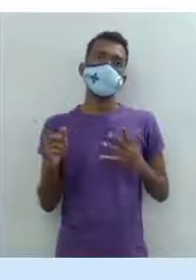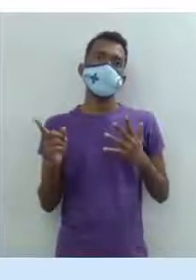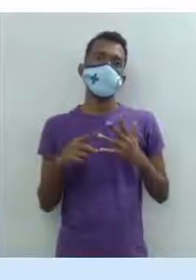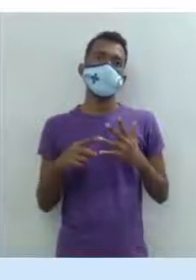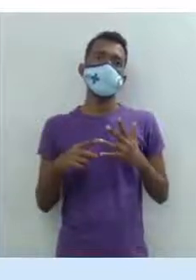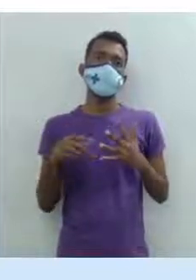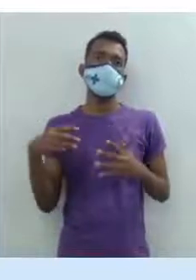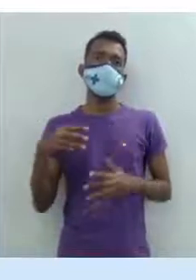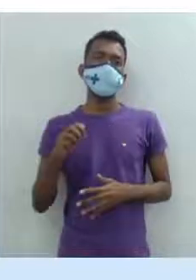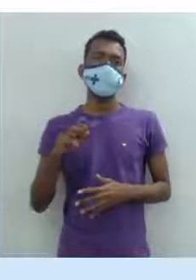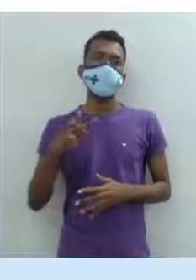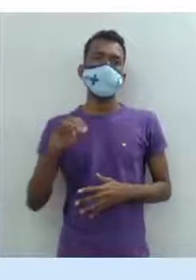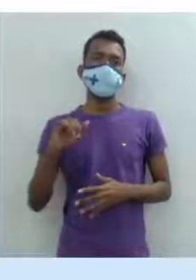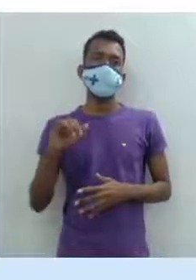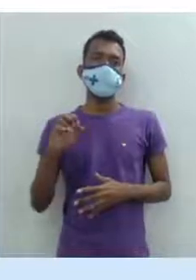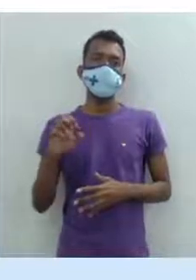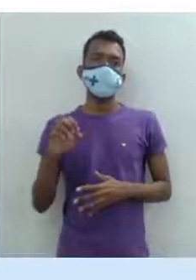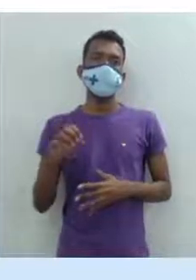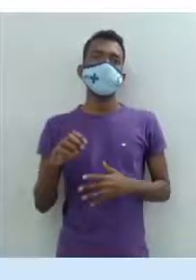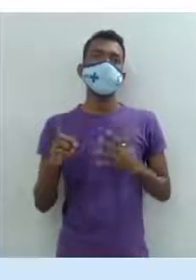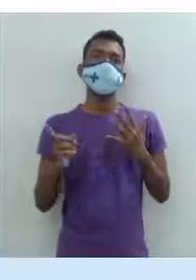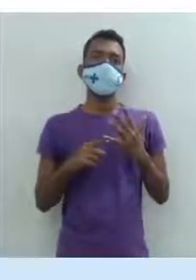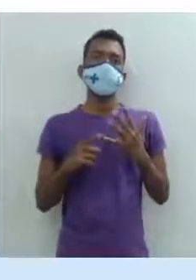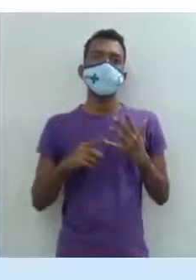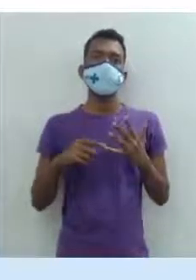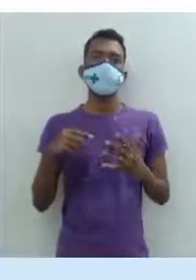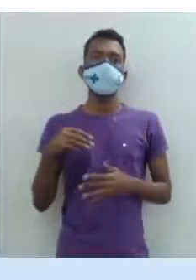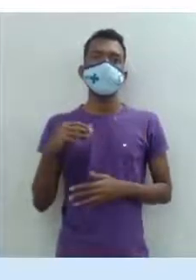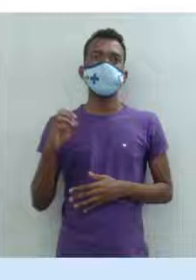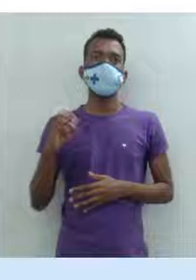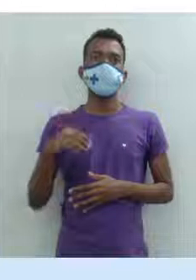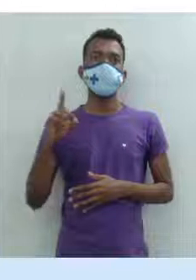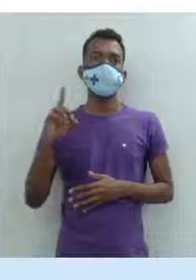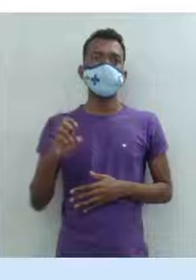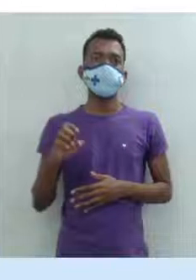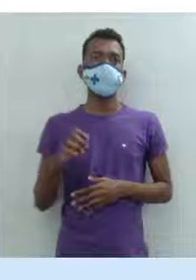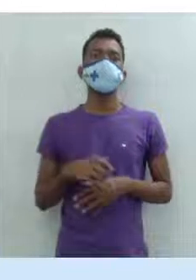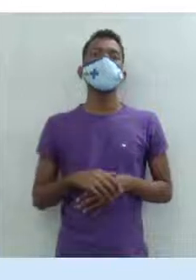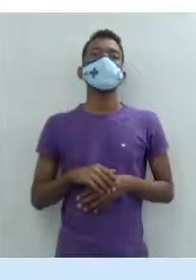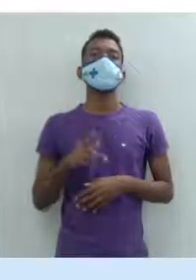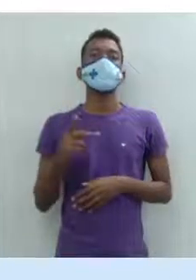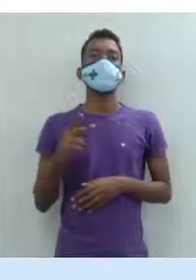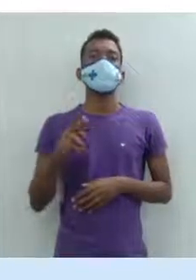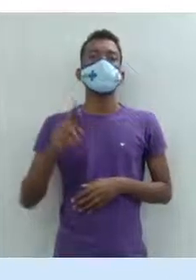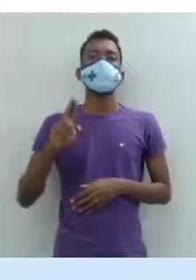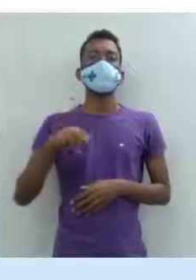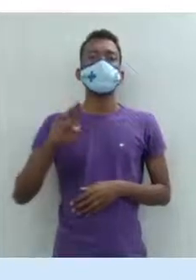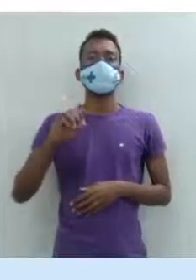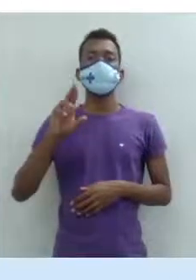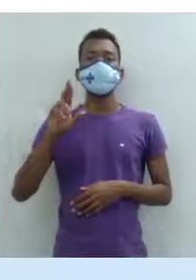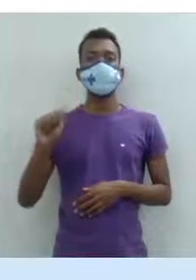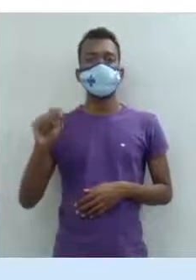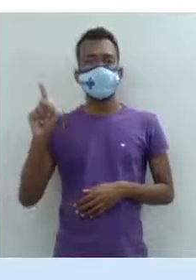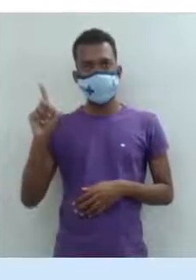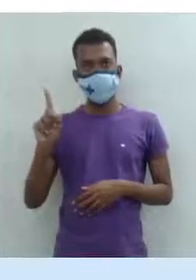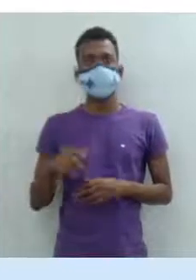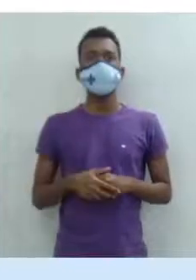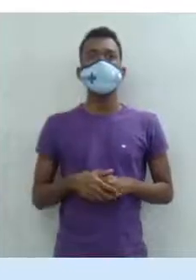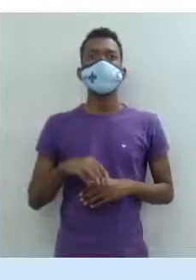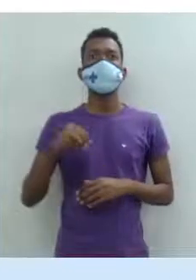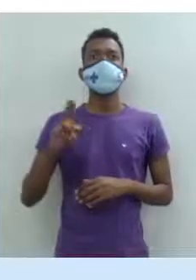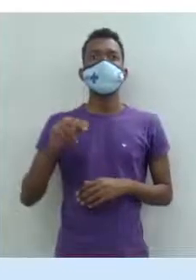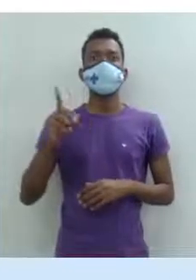isso, o maiê, aí vai ter mundê, vai ter o puruborá, né,